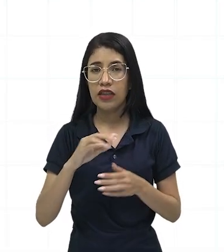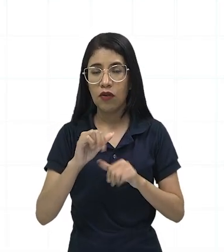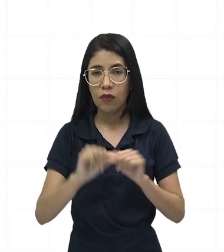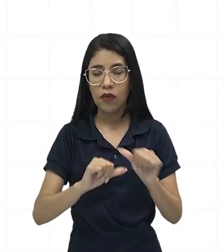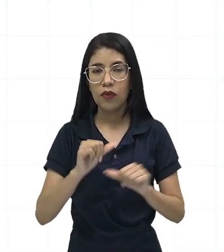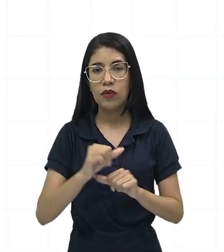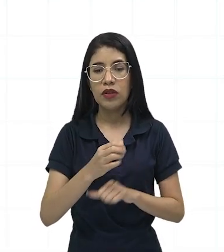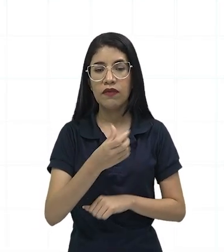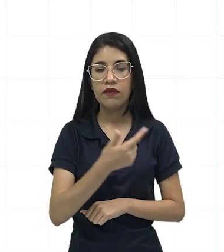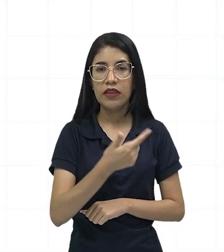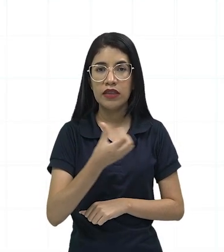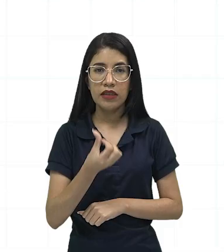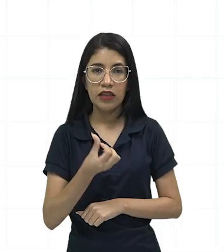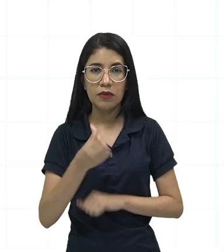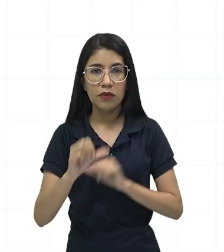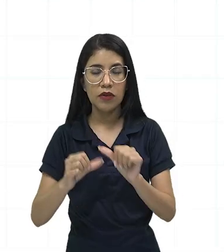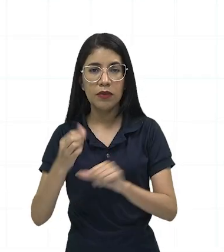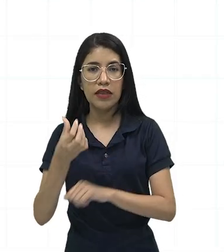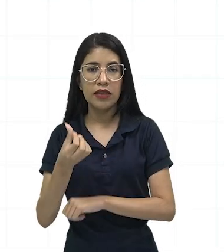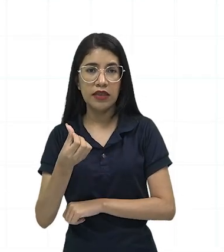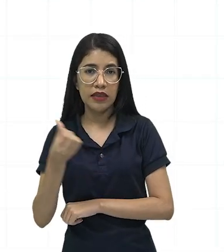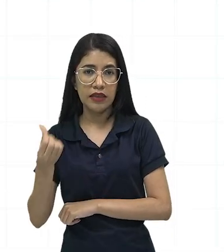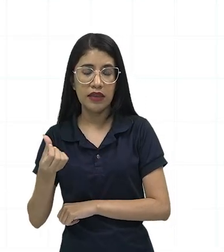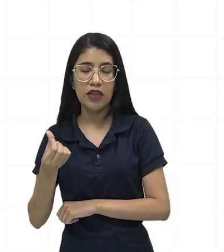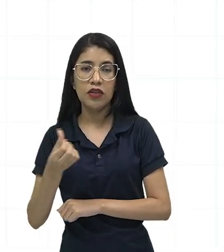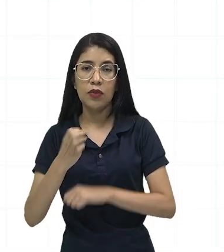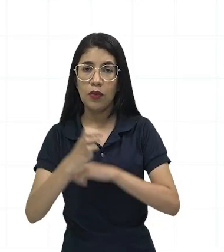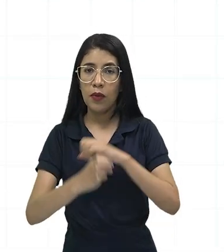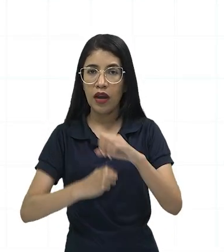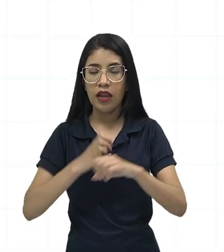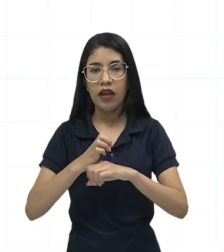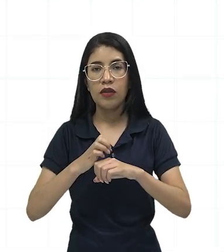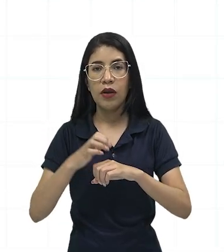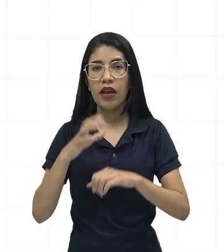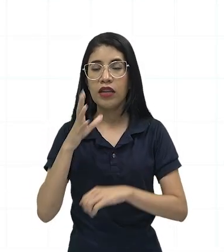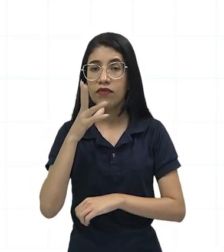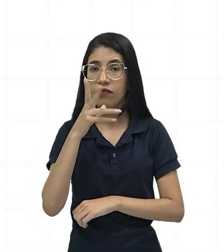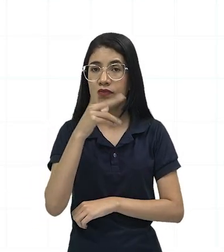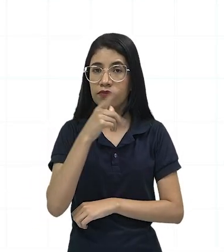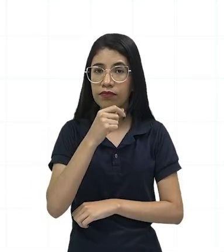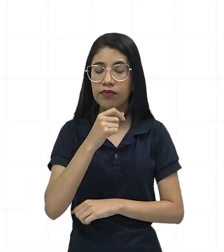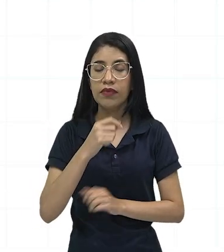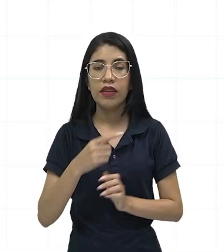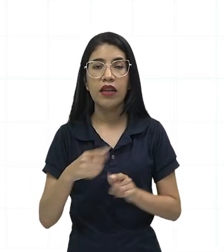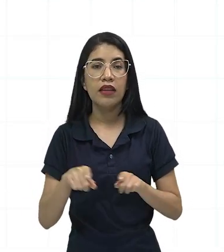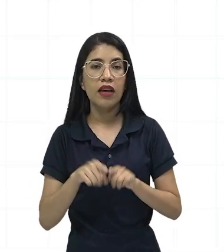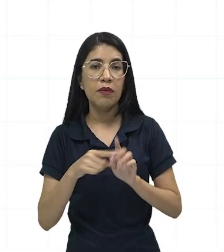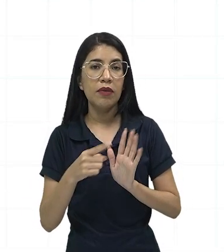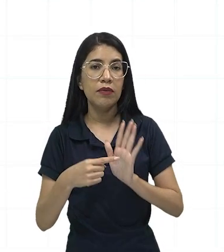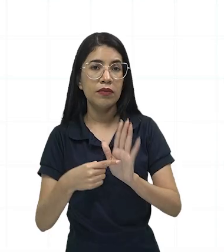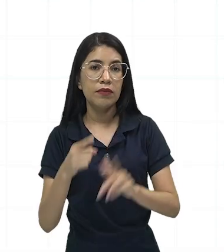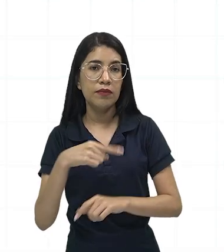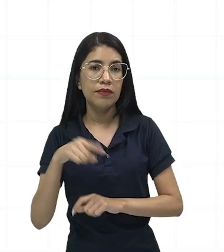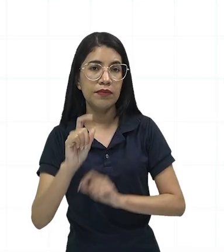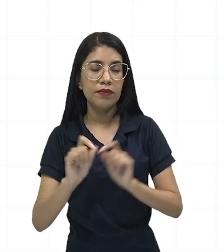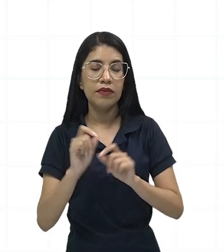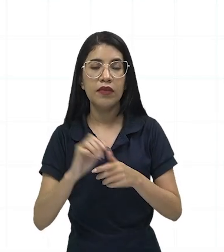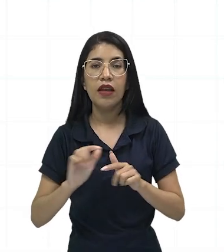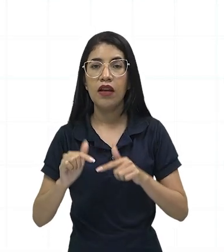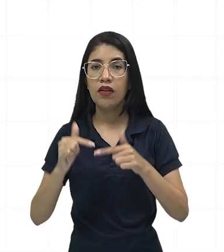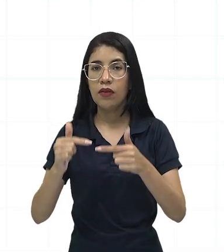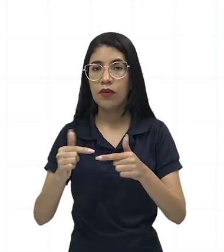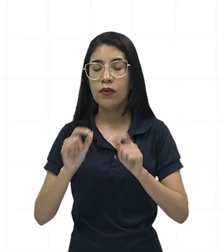por exemplo, os elétrons ficam mais devagar. Uma última coisa que eu quero mostrar para vocês aqui é a função da